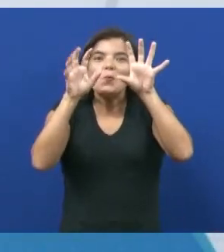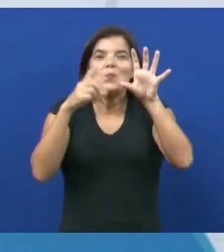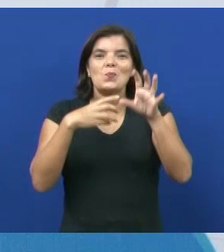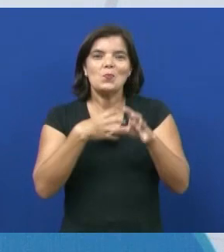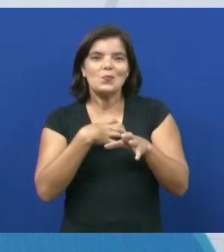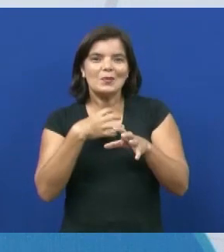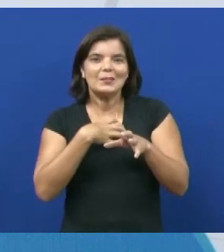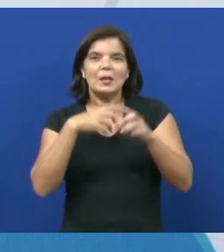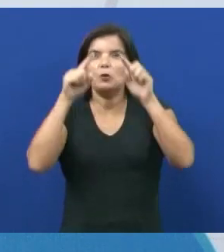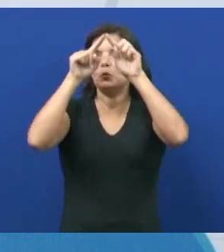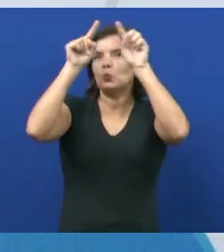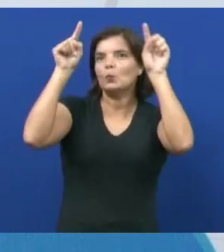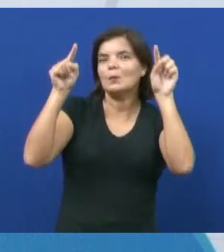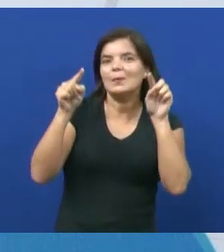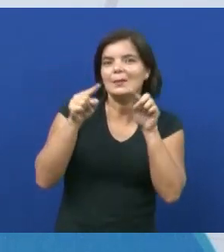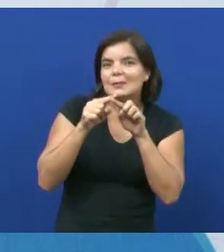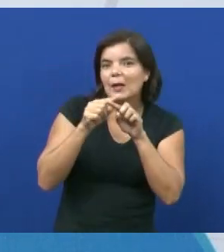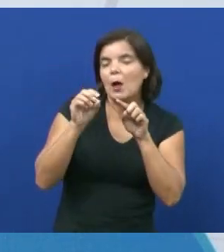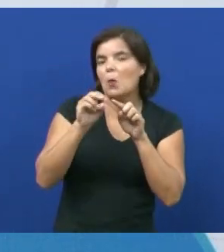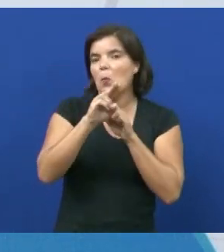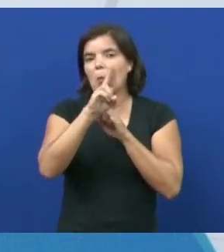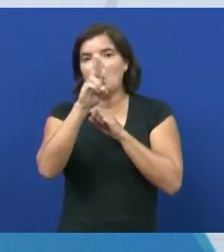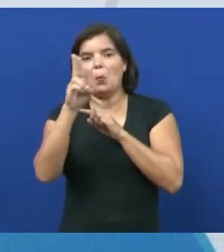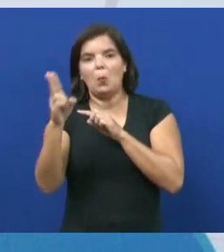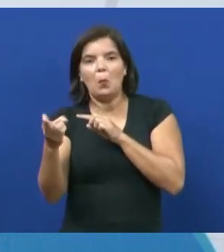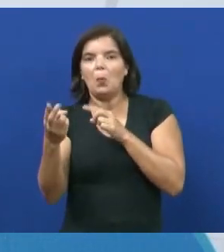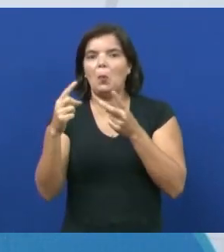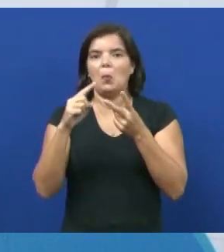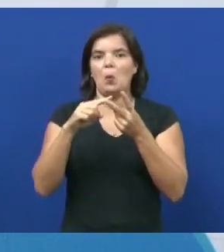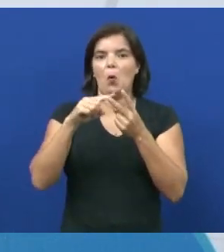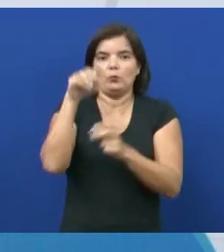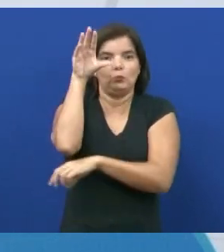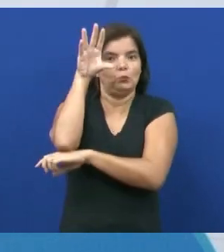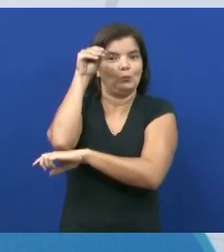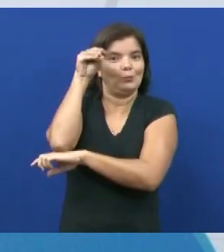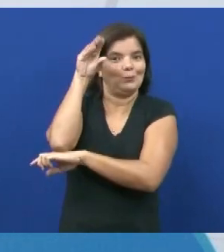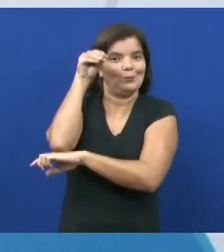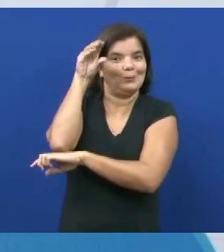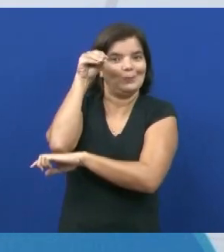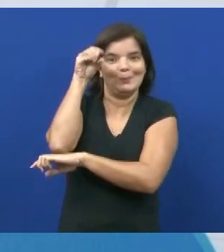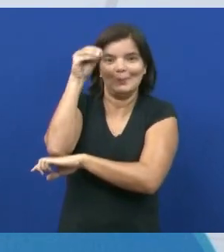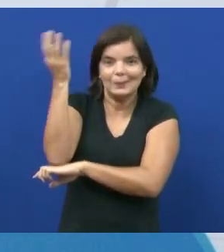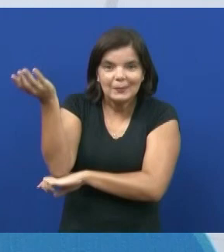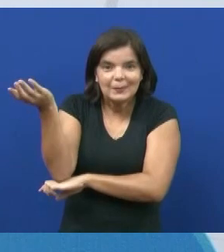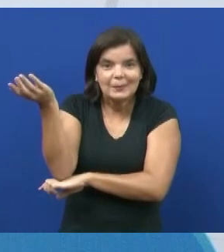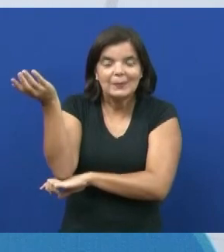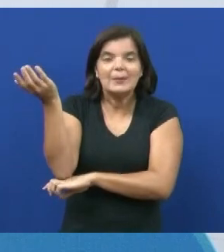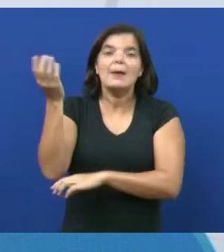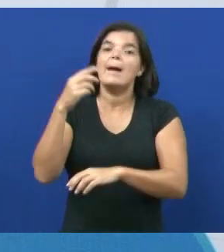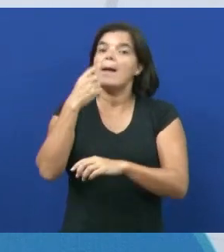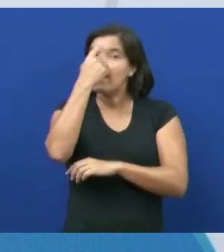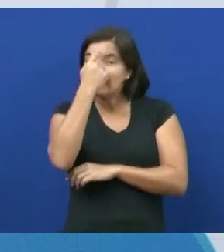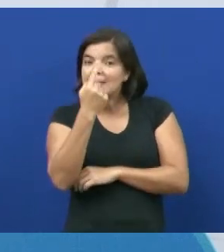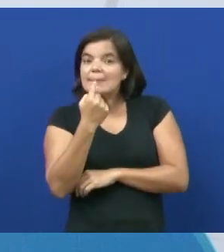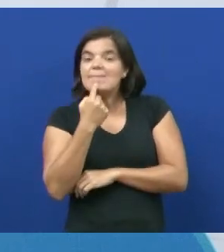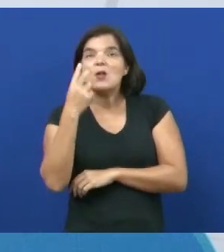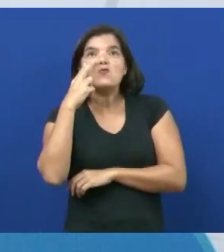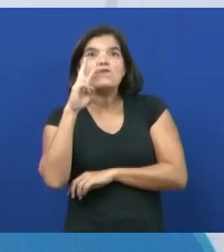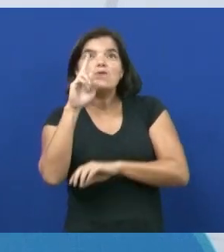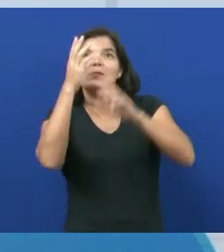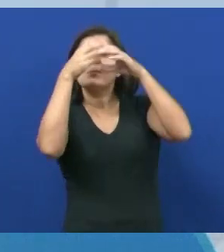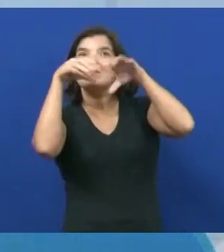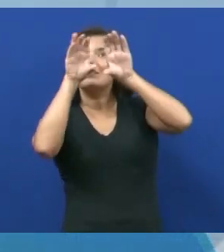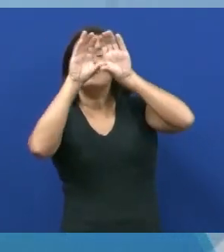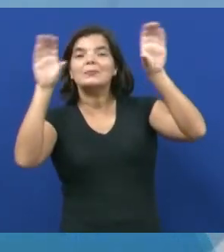formato de coração ou um formato de um dinossauro, né? Essas imagens que você vê no